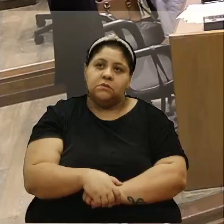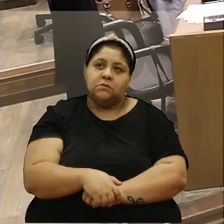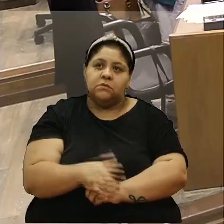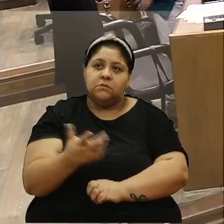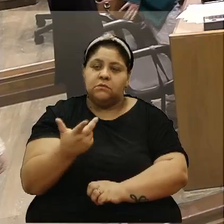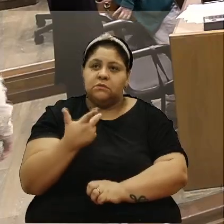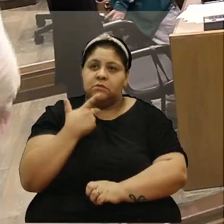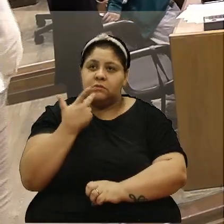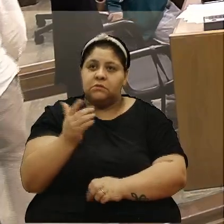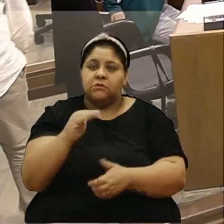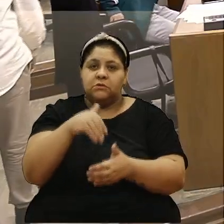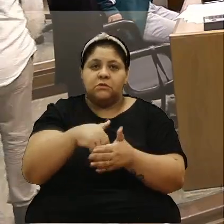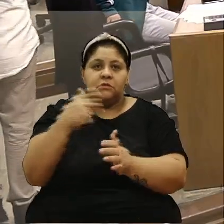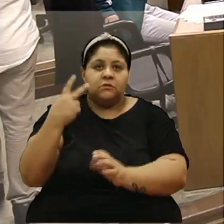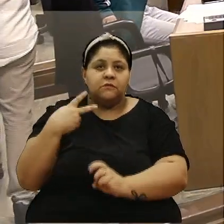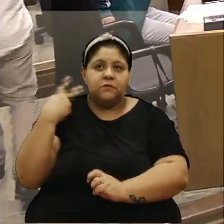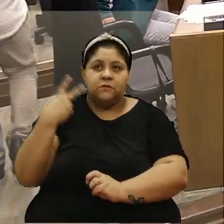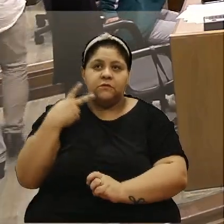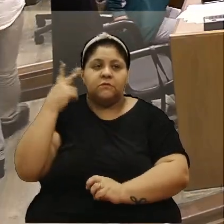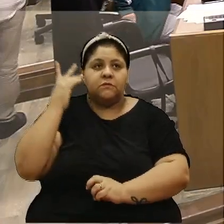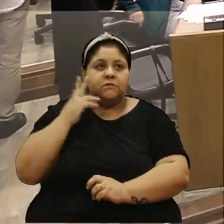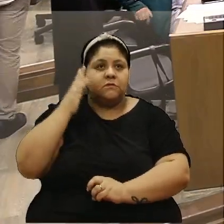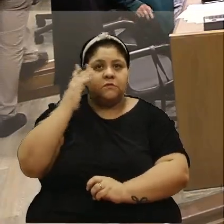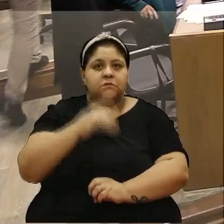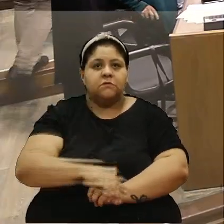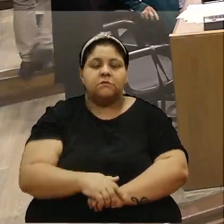declaração de voto, vereadora Daiane Mello.